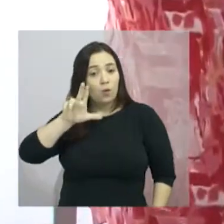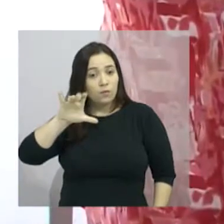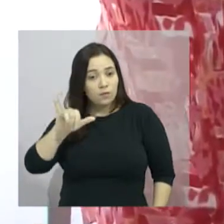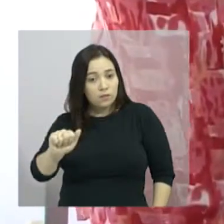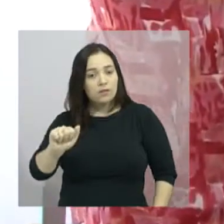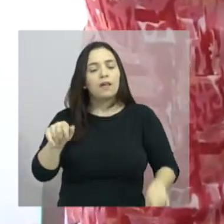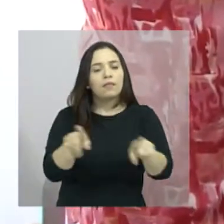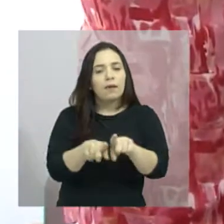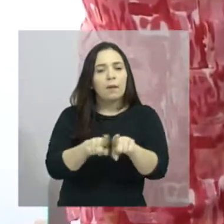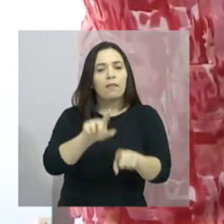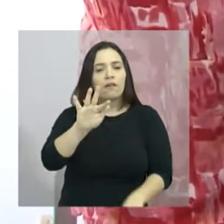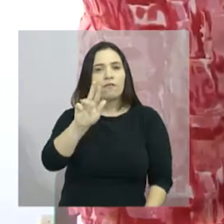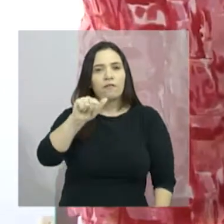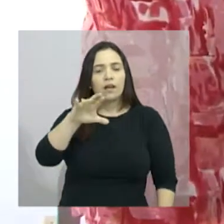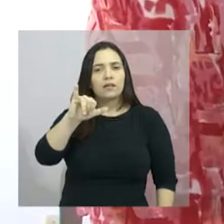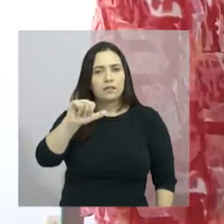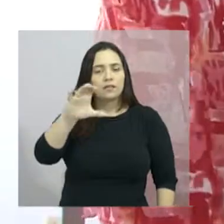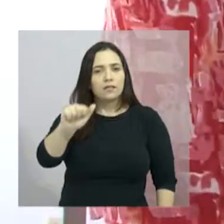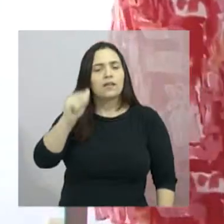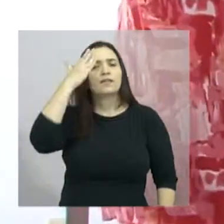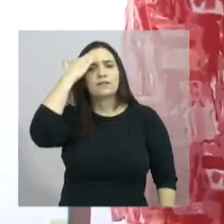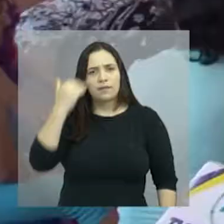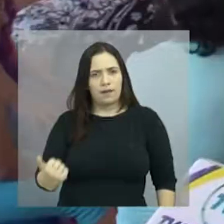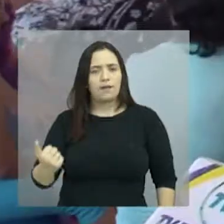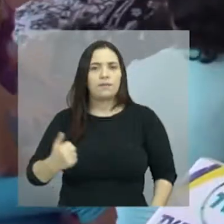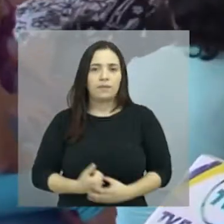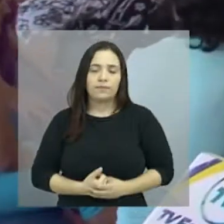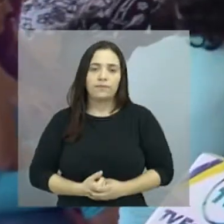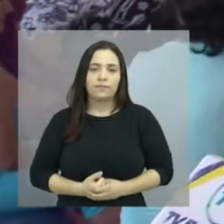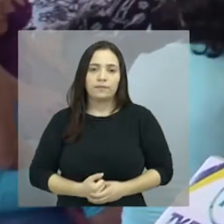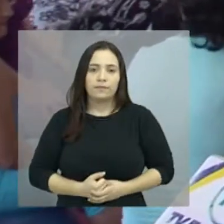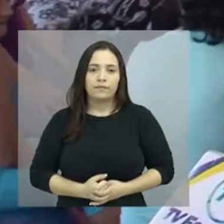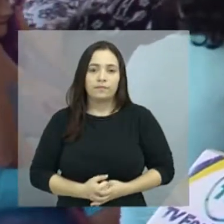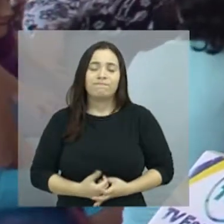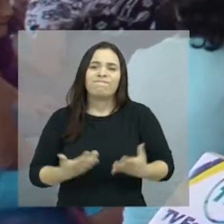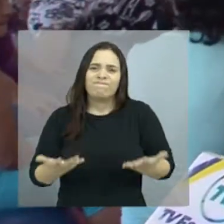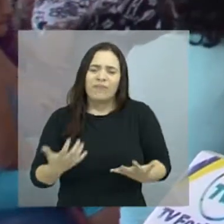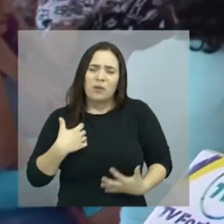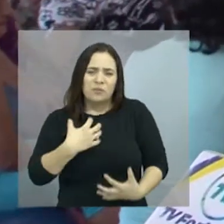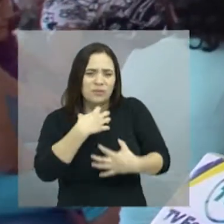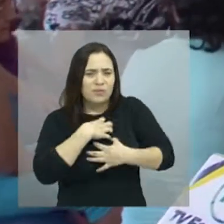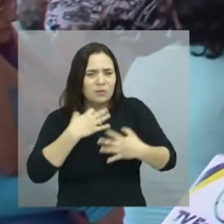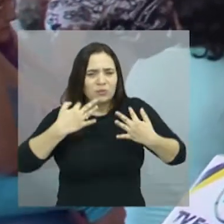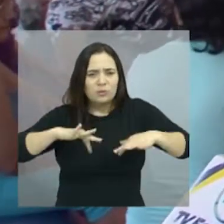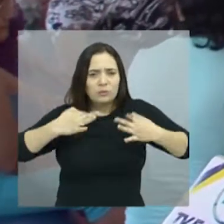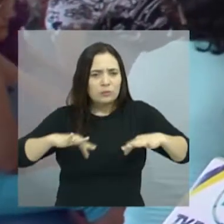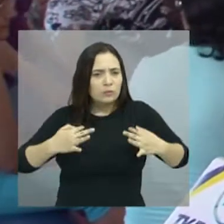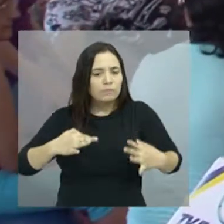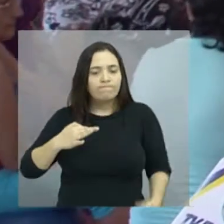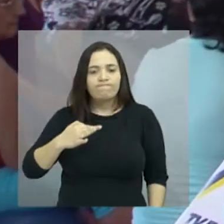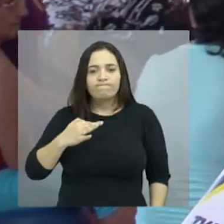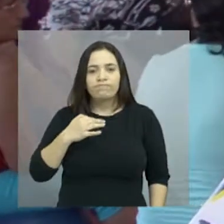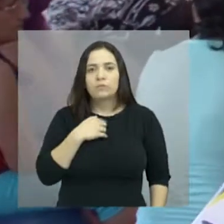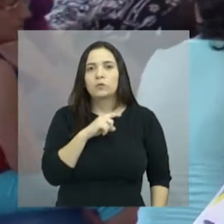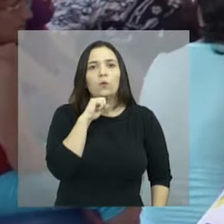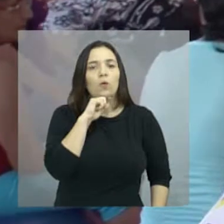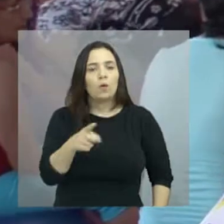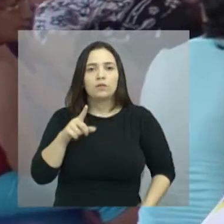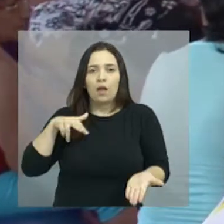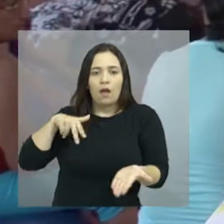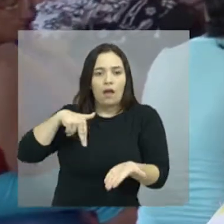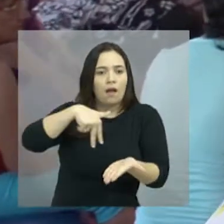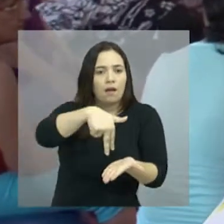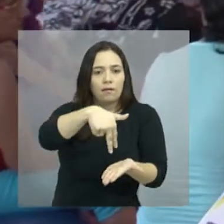dona Francisca sabem bem disso. Aquelas dores que você não conseguia nem pisar